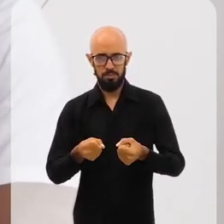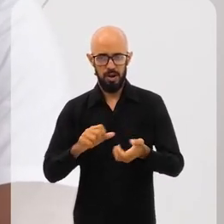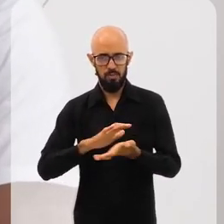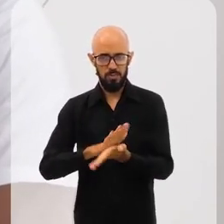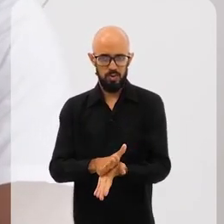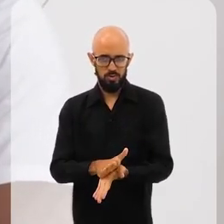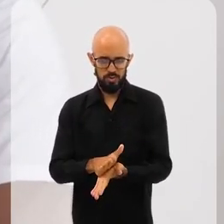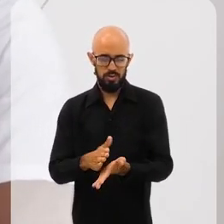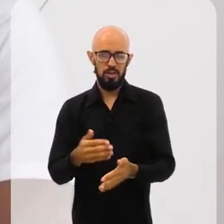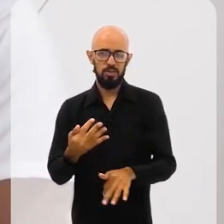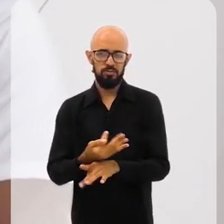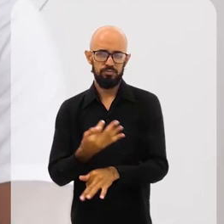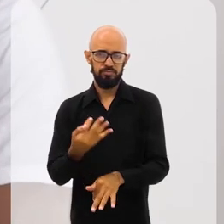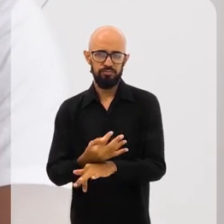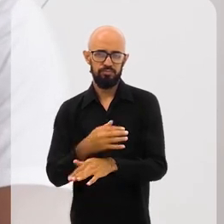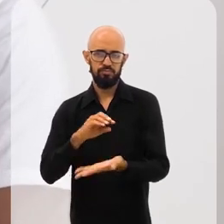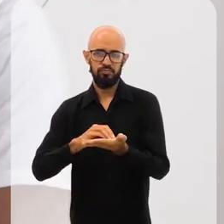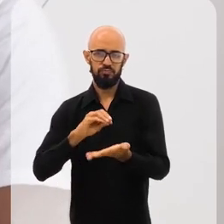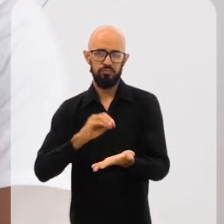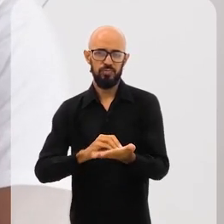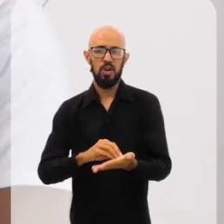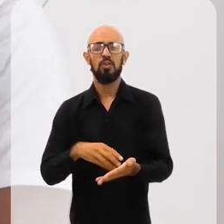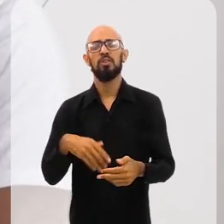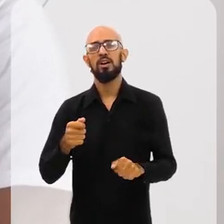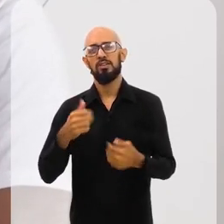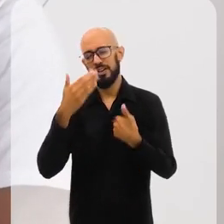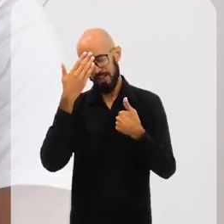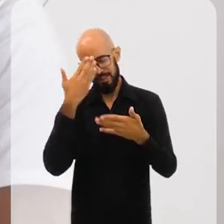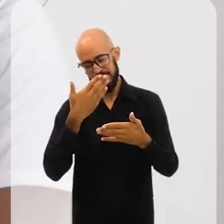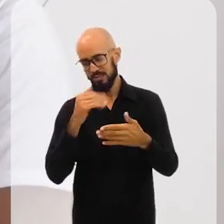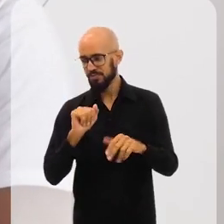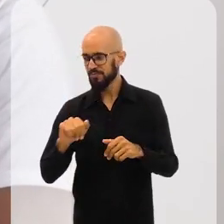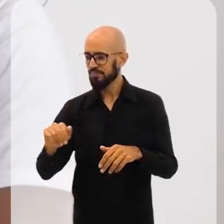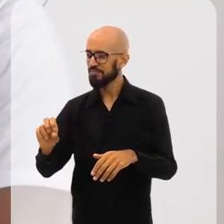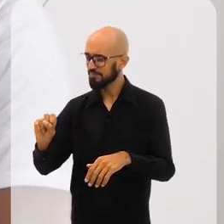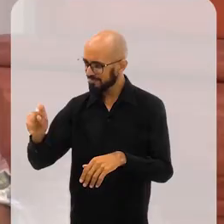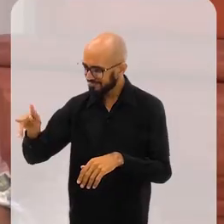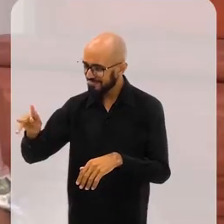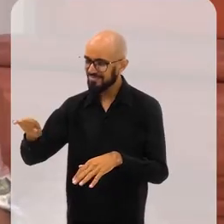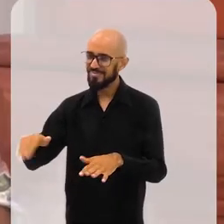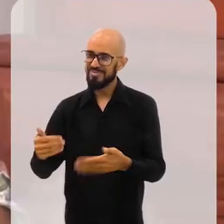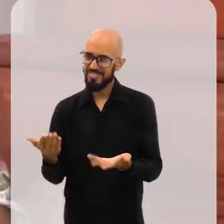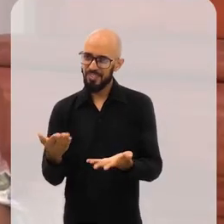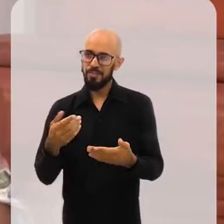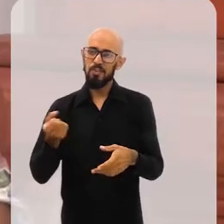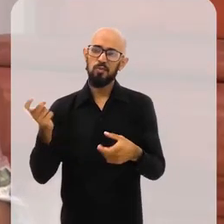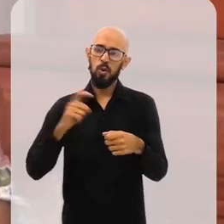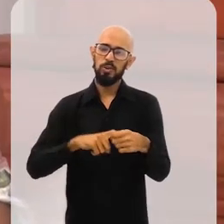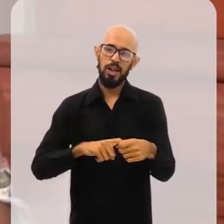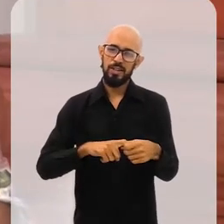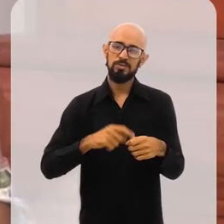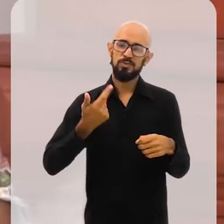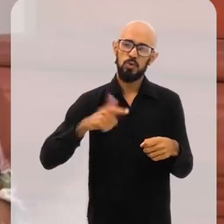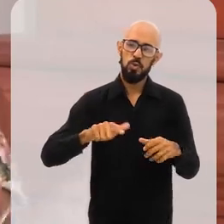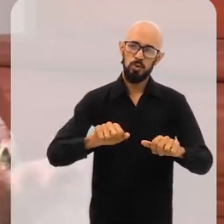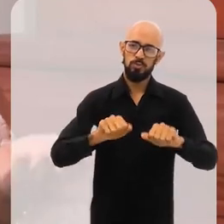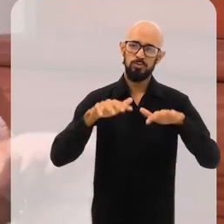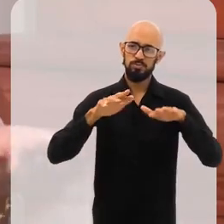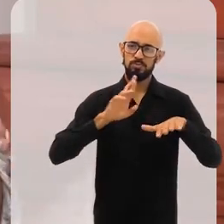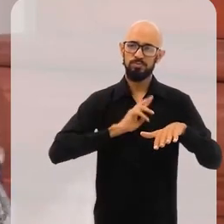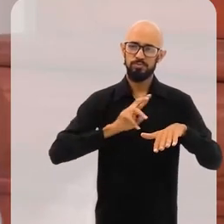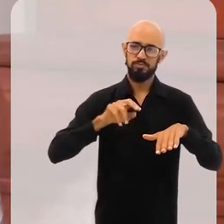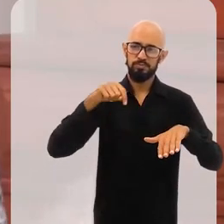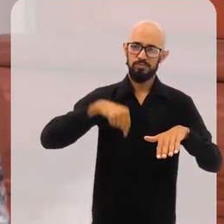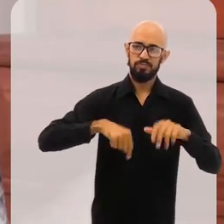informação para quebrar todo esse tipo de preconceito e tolerância que a gente vê, né? Eu que te agradeço demais, Luzia. Ok. E